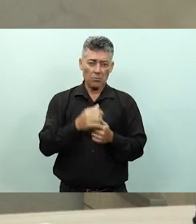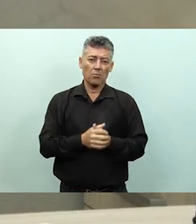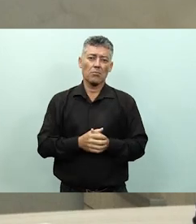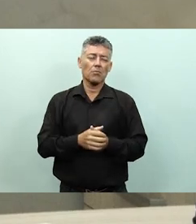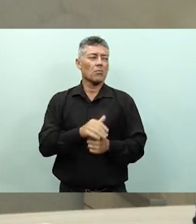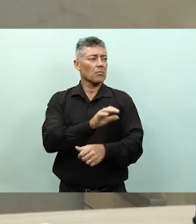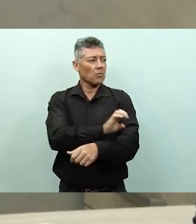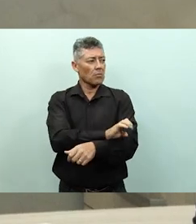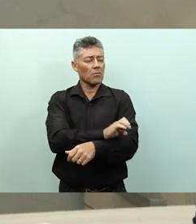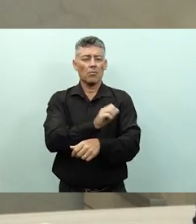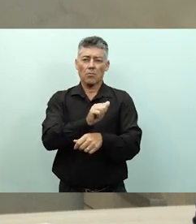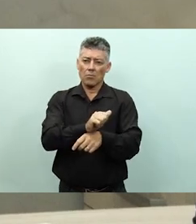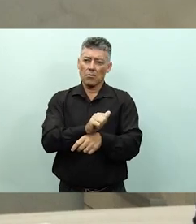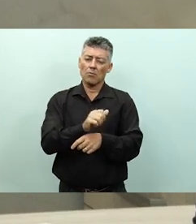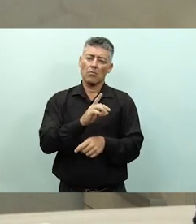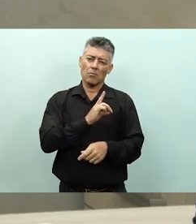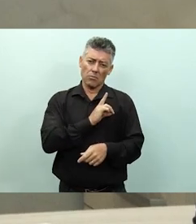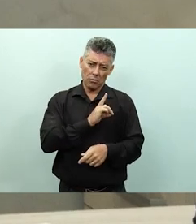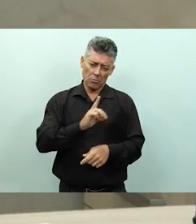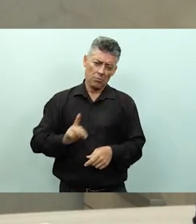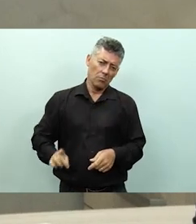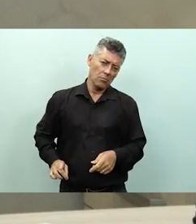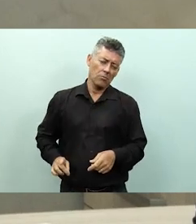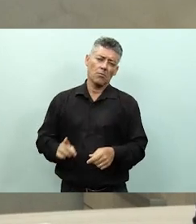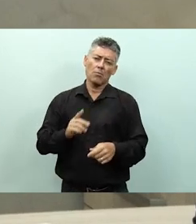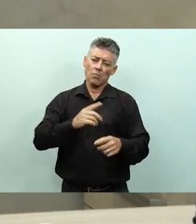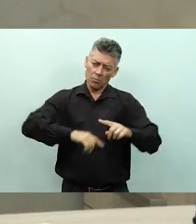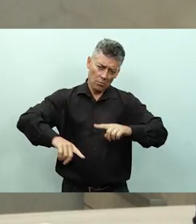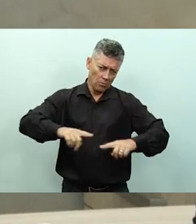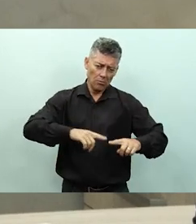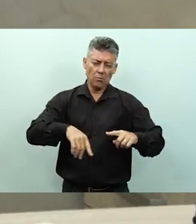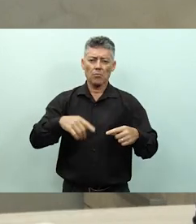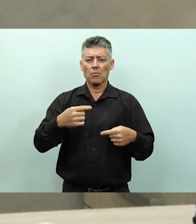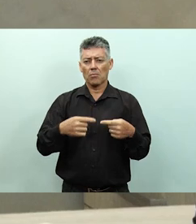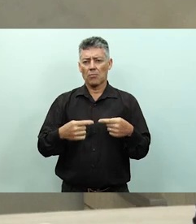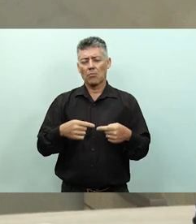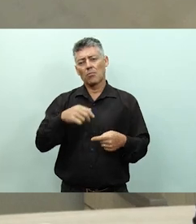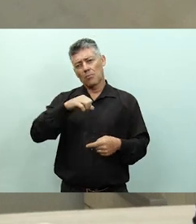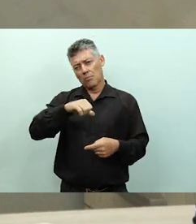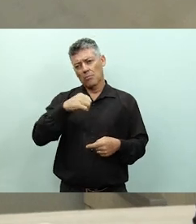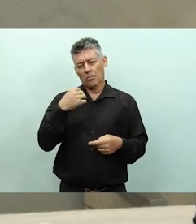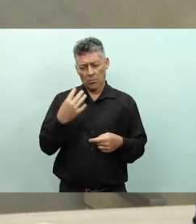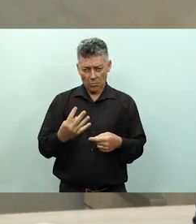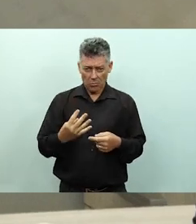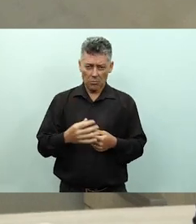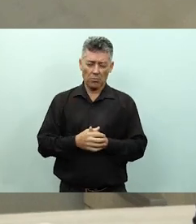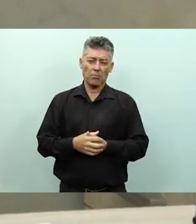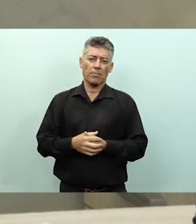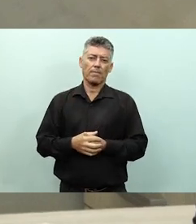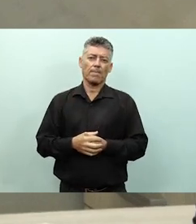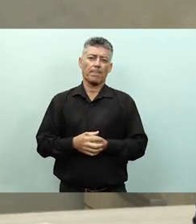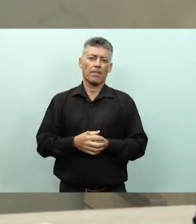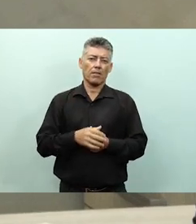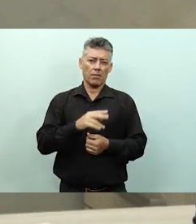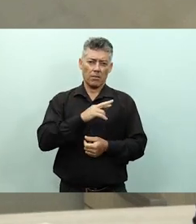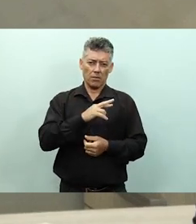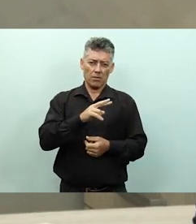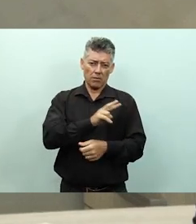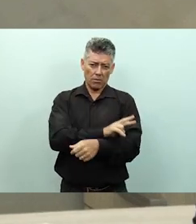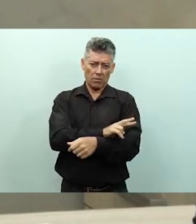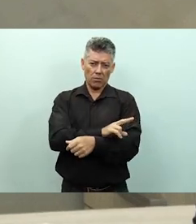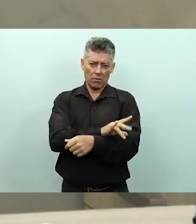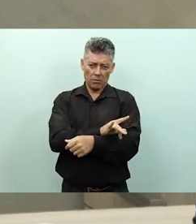Henrique Alves, que era um deputado atuante, bastante forte na política do Estado. Em 94, Vilma estava